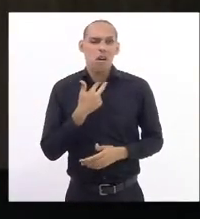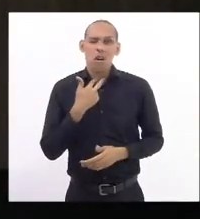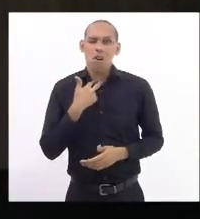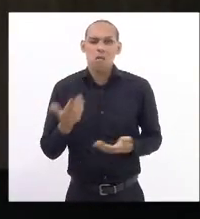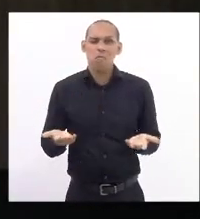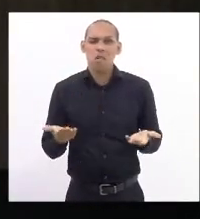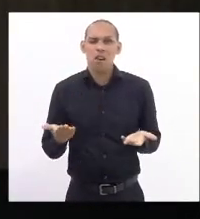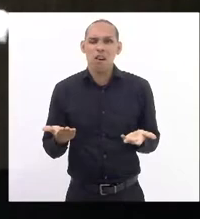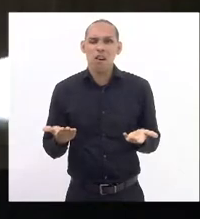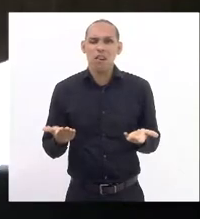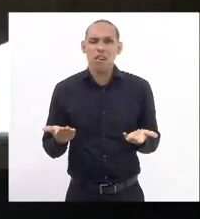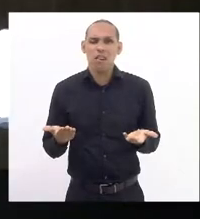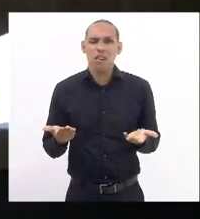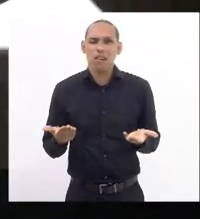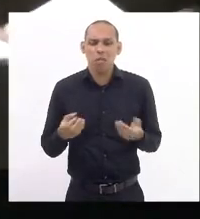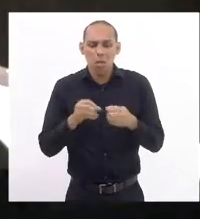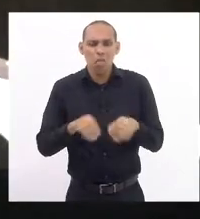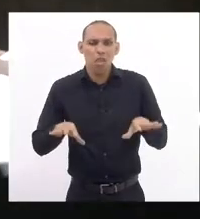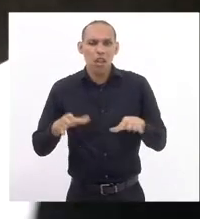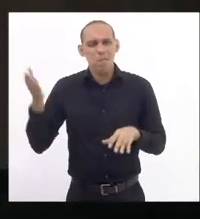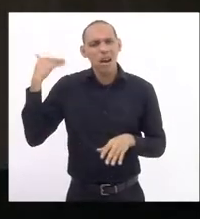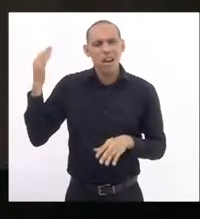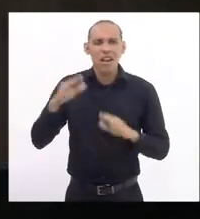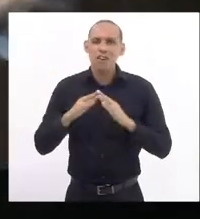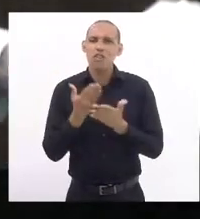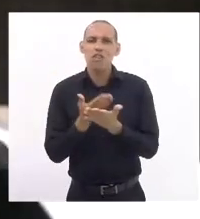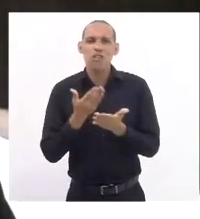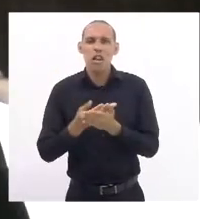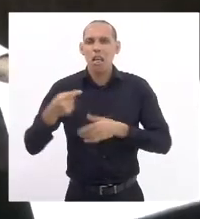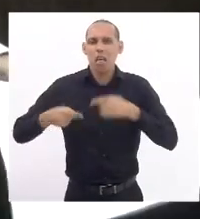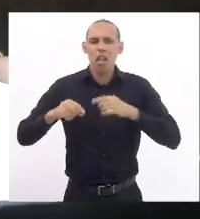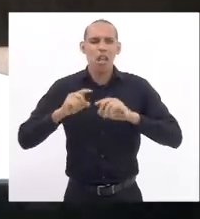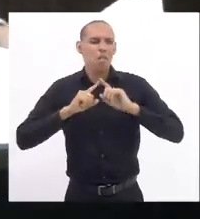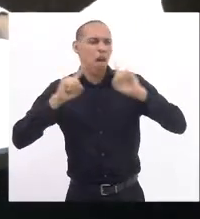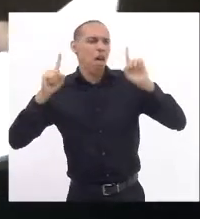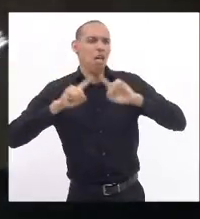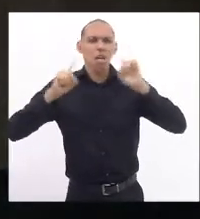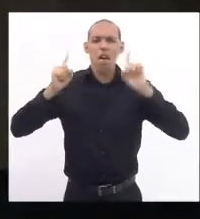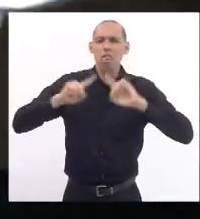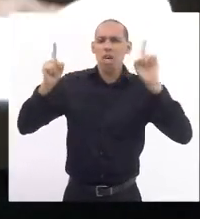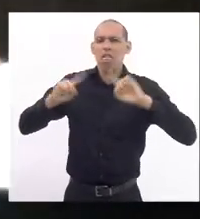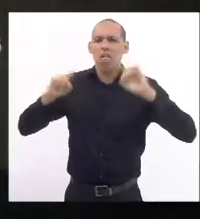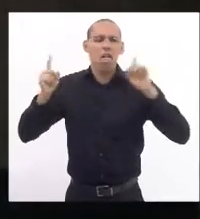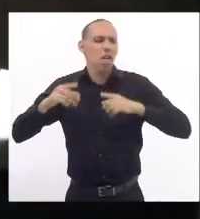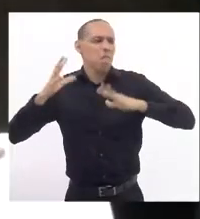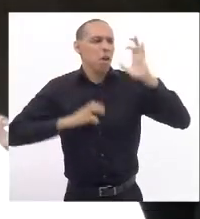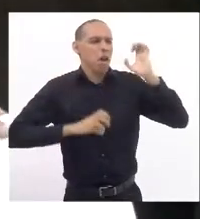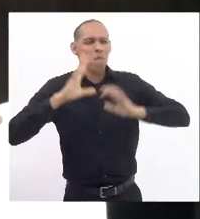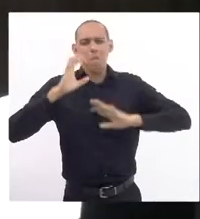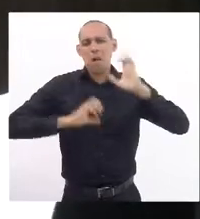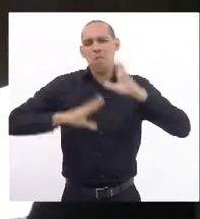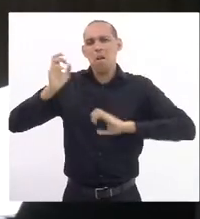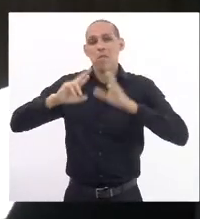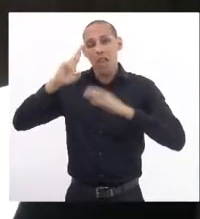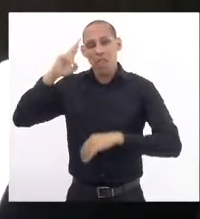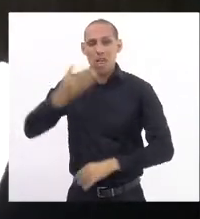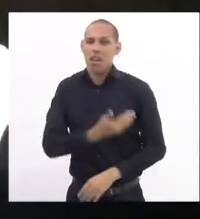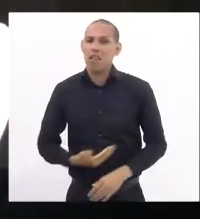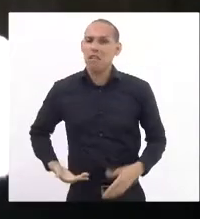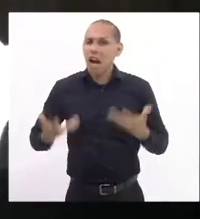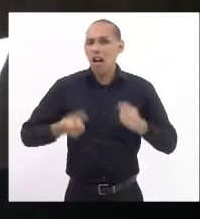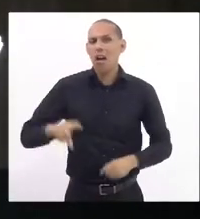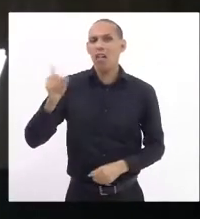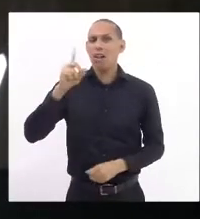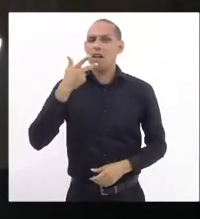casuísmo todo. Lá atrás, no Colégio de Líder, criaram uma tempestade no copo d'água. O líder do governo não quis ceder. Colocou a